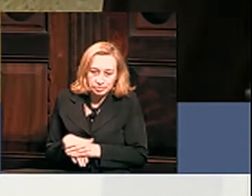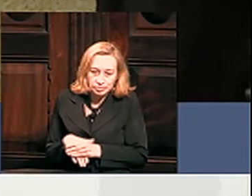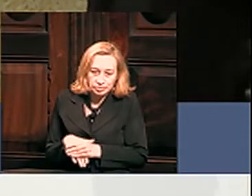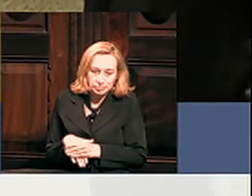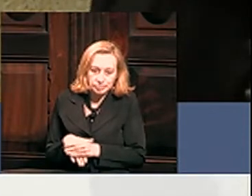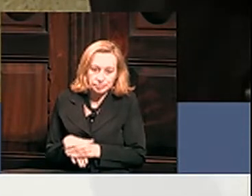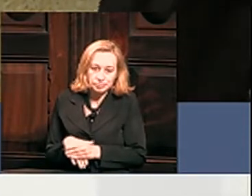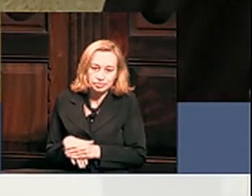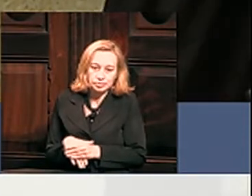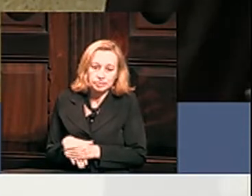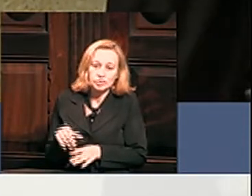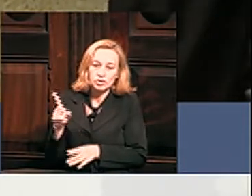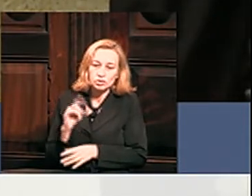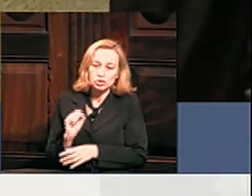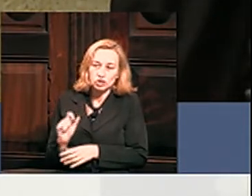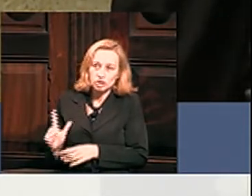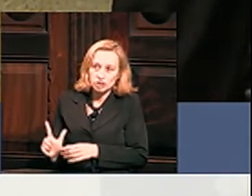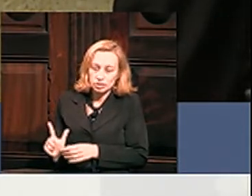da alíquota do diesel,